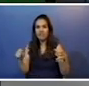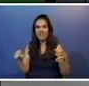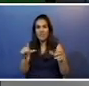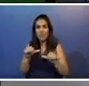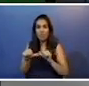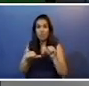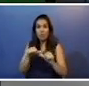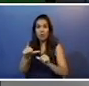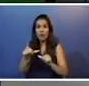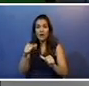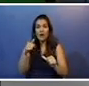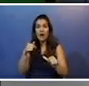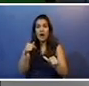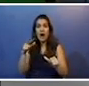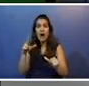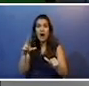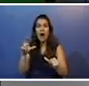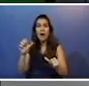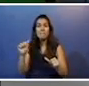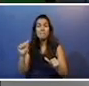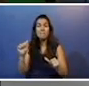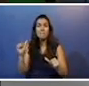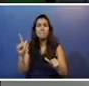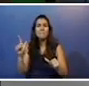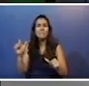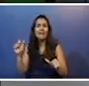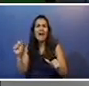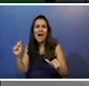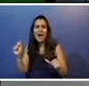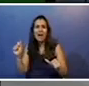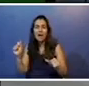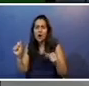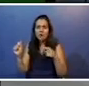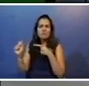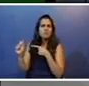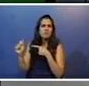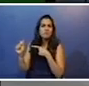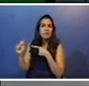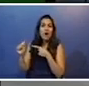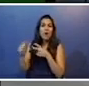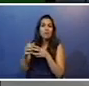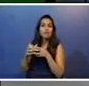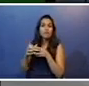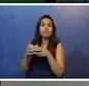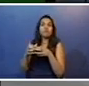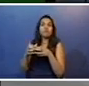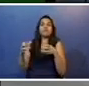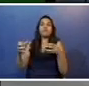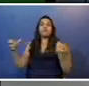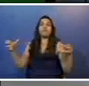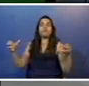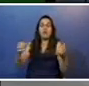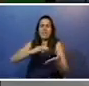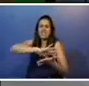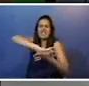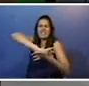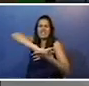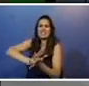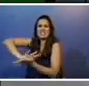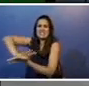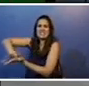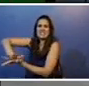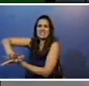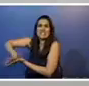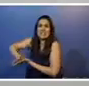são pragas, crianças? Eles podem crescer em grande número, que podem até acabar destruindo florestas